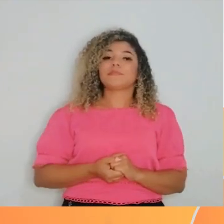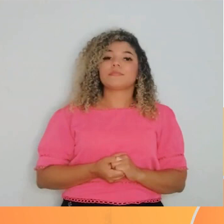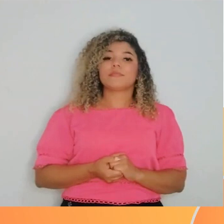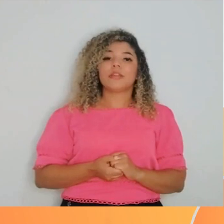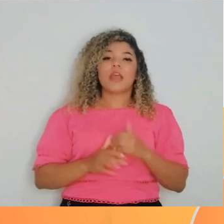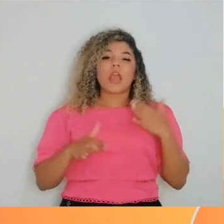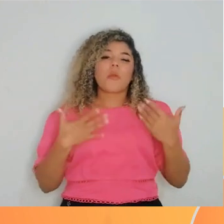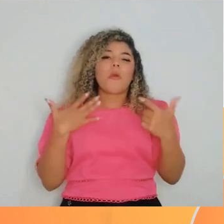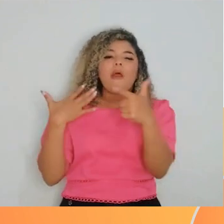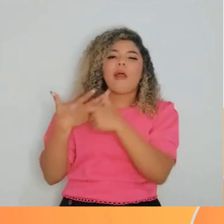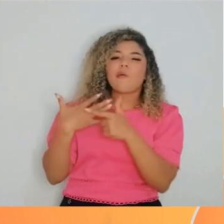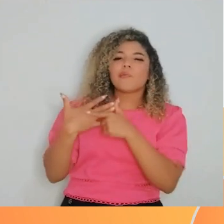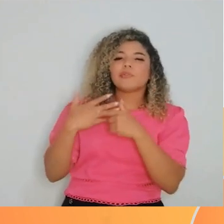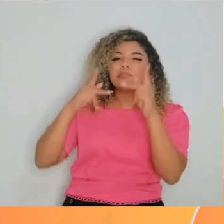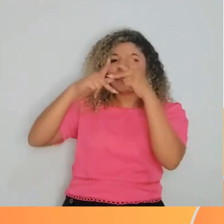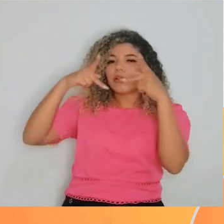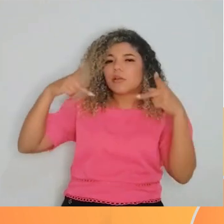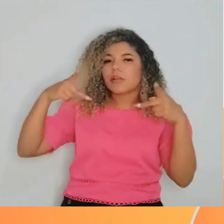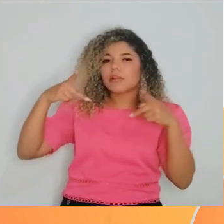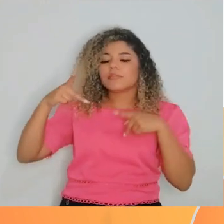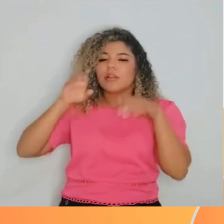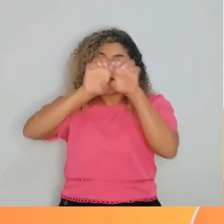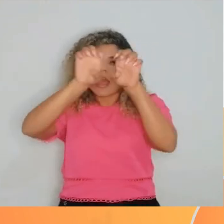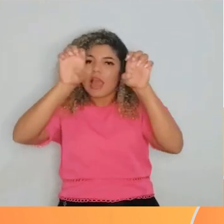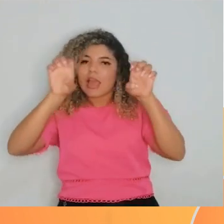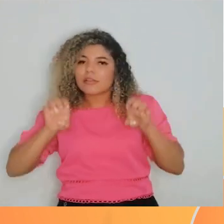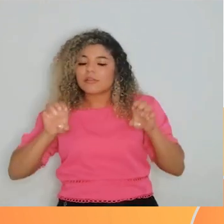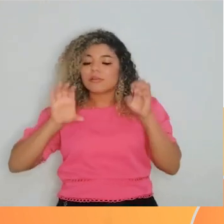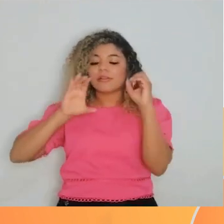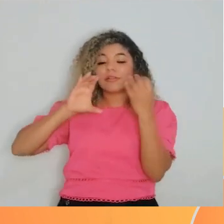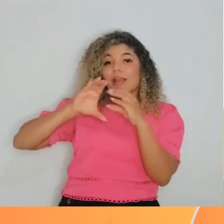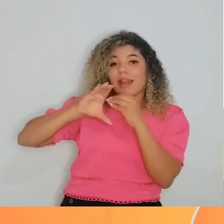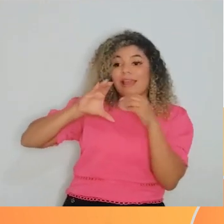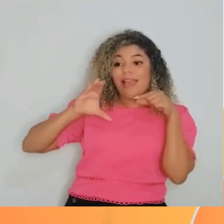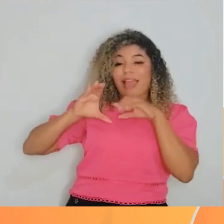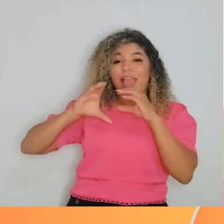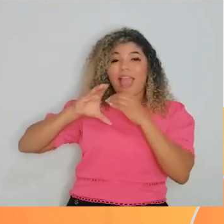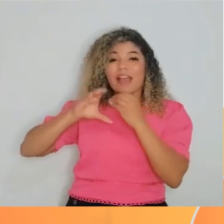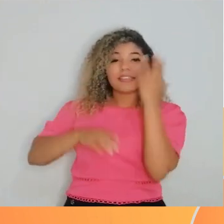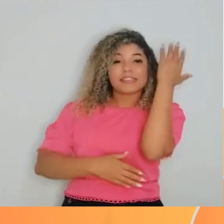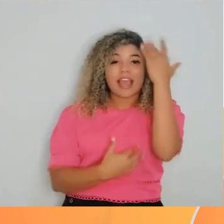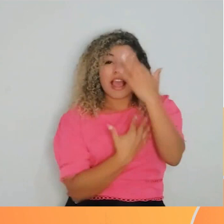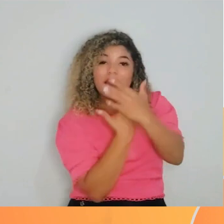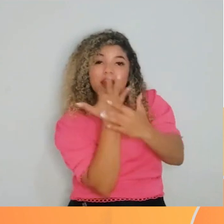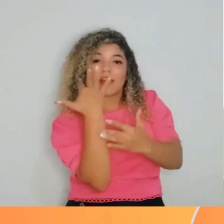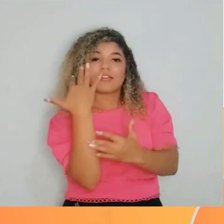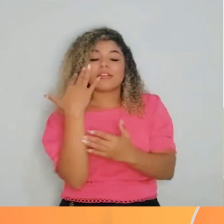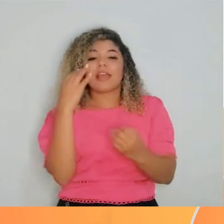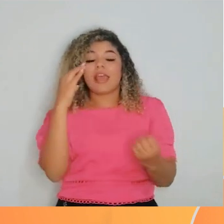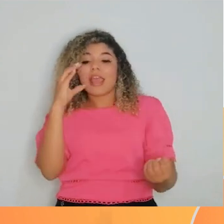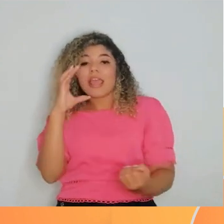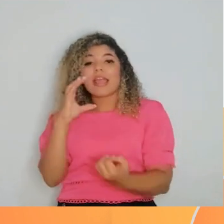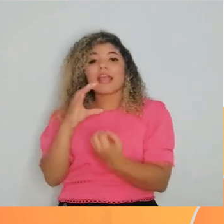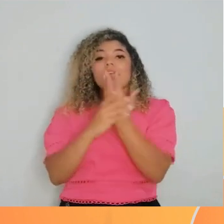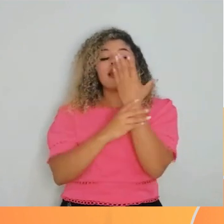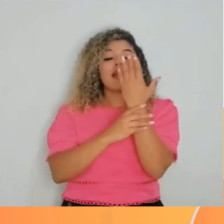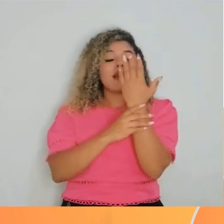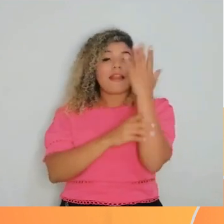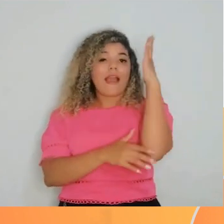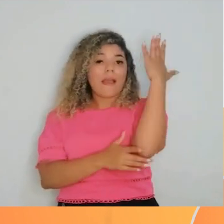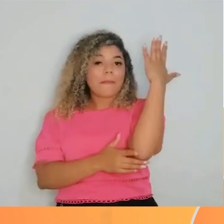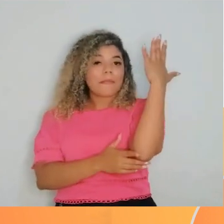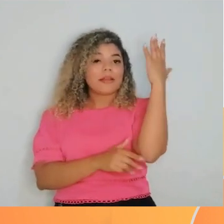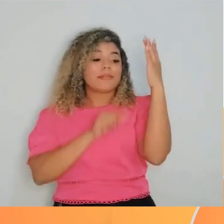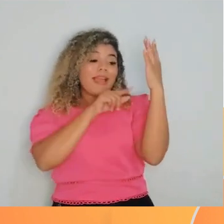Em relação às funções das proteínas, nós temos a estruturação celular. A célula vegetal é a unidade formadora do tecido das